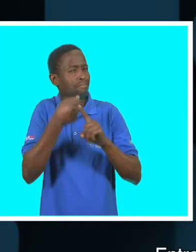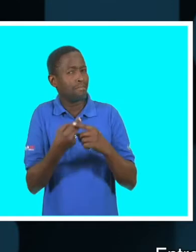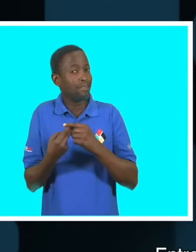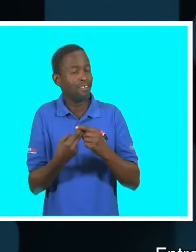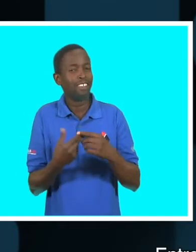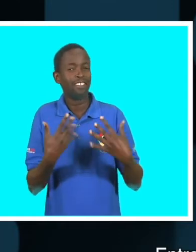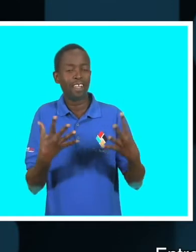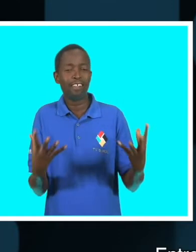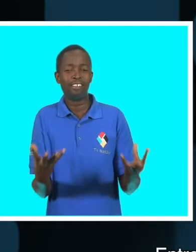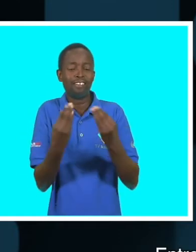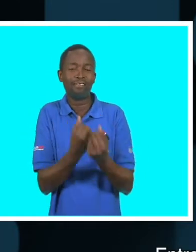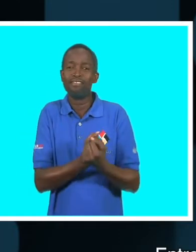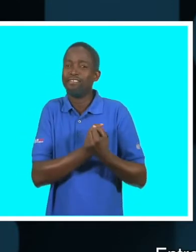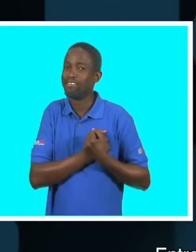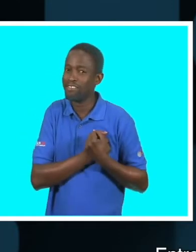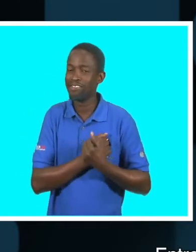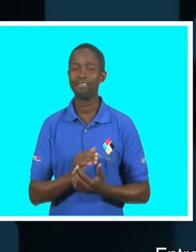vincou a paixão.